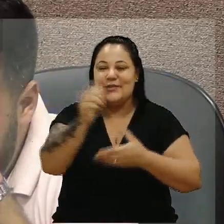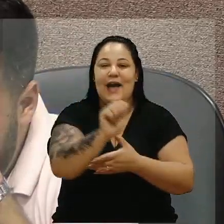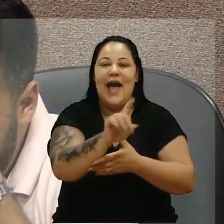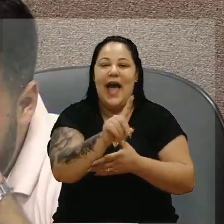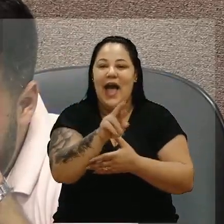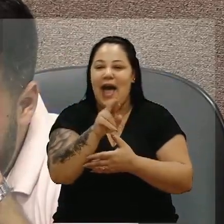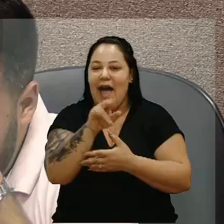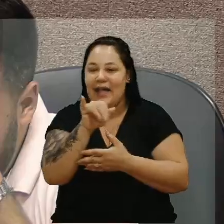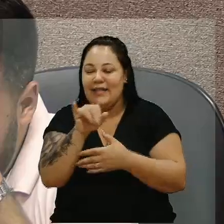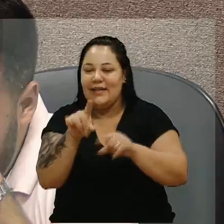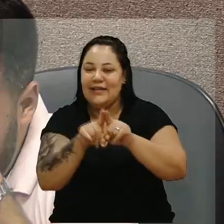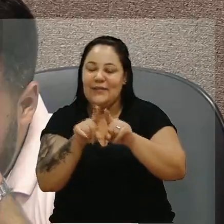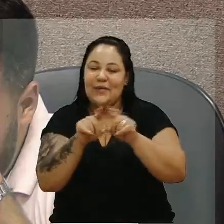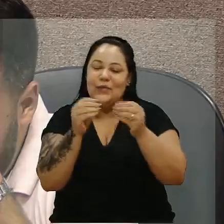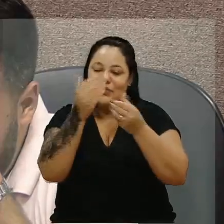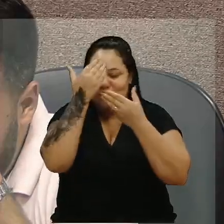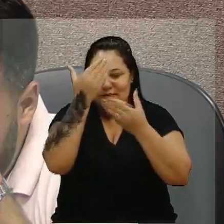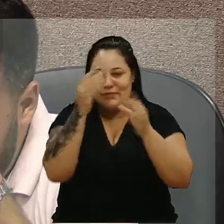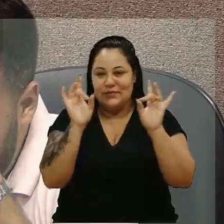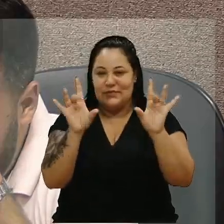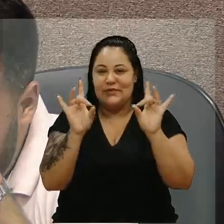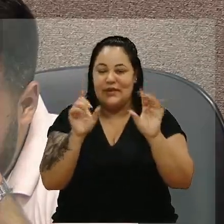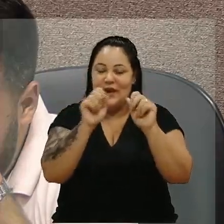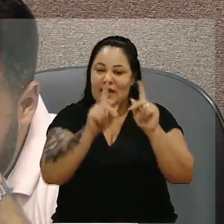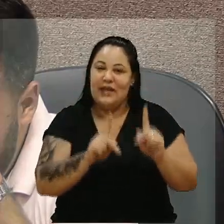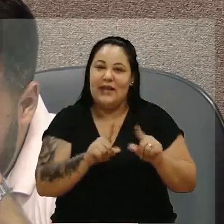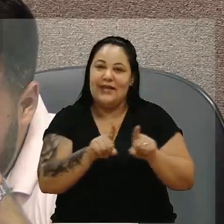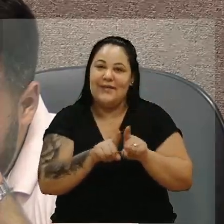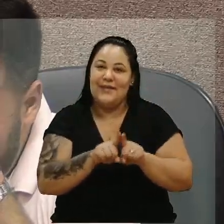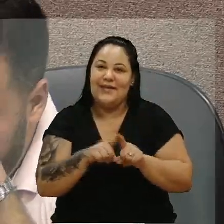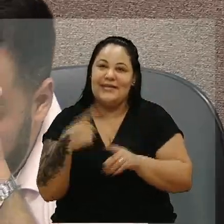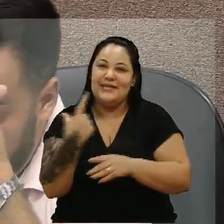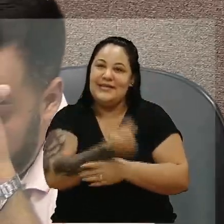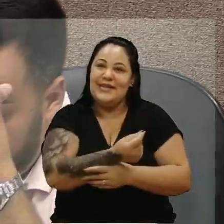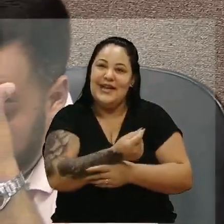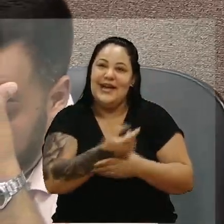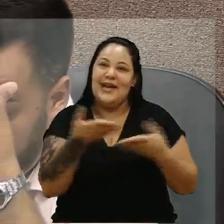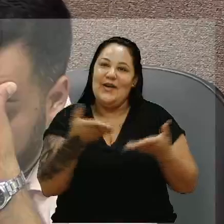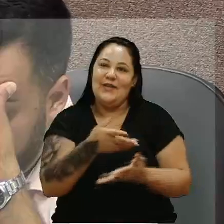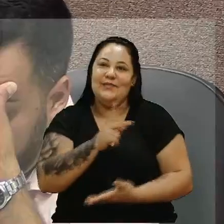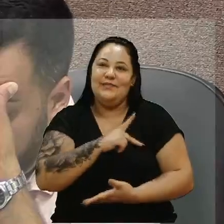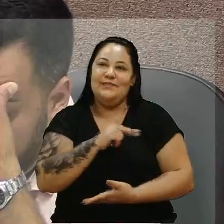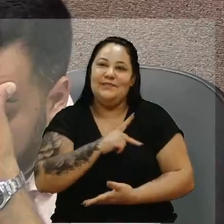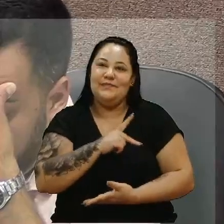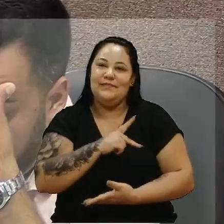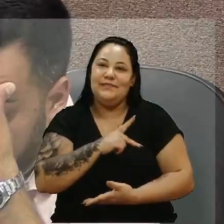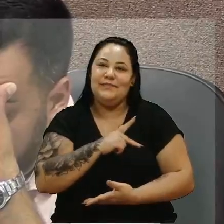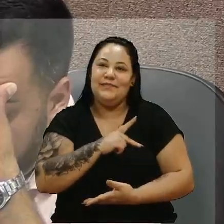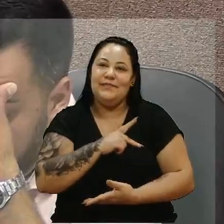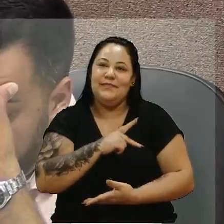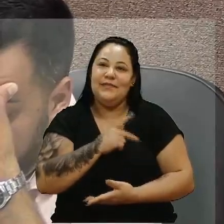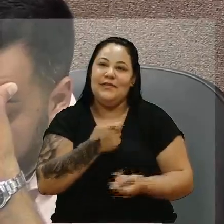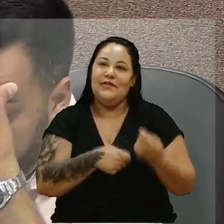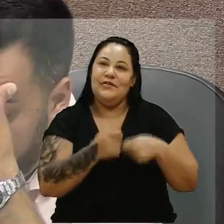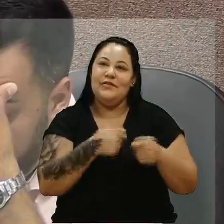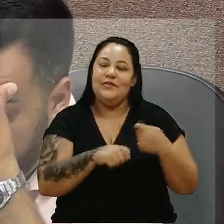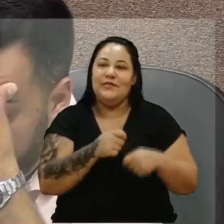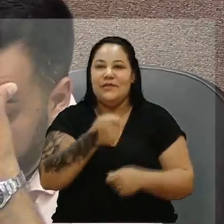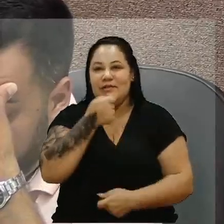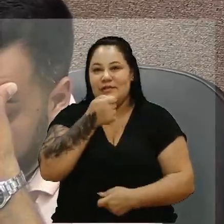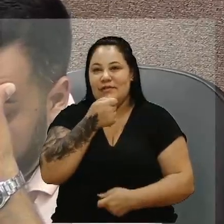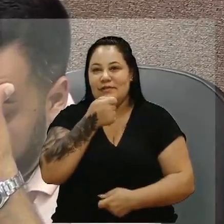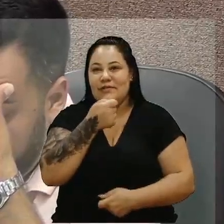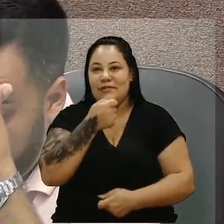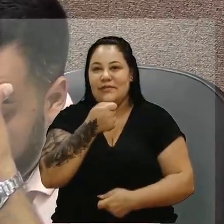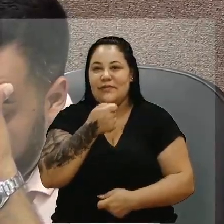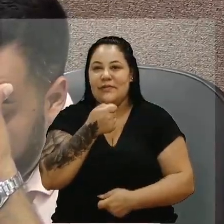e um agradecimento muito especial a quem se despede, a nossa presidente, Ivane Speiorin, nossa colega servidora dessa casa, jornalista, e